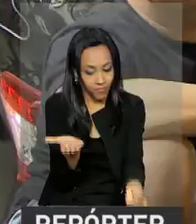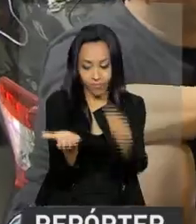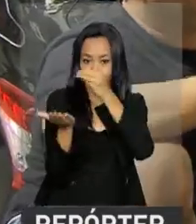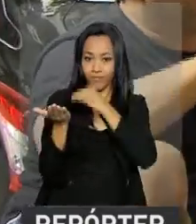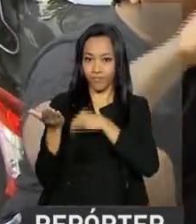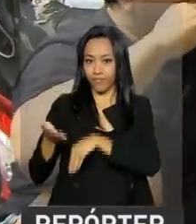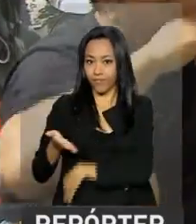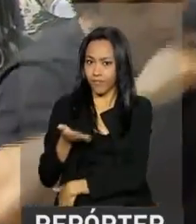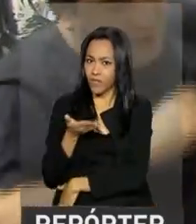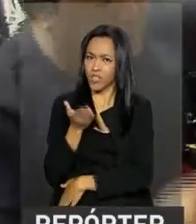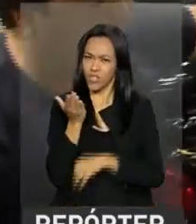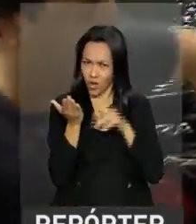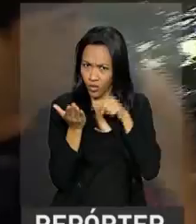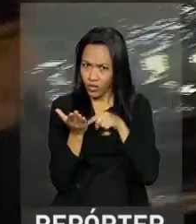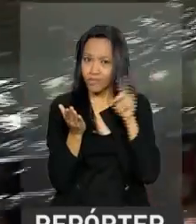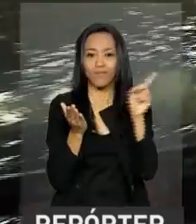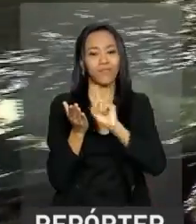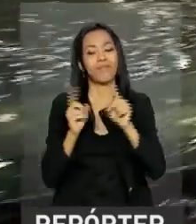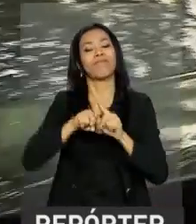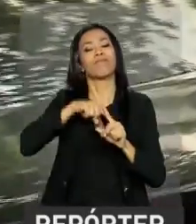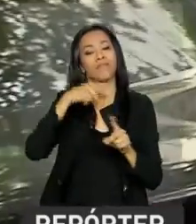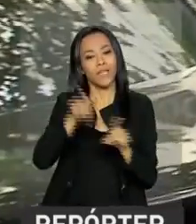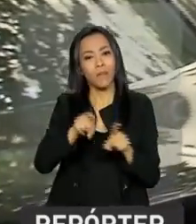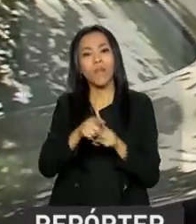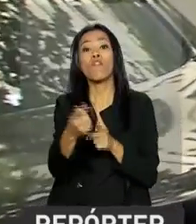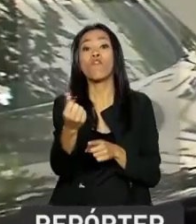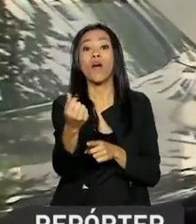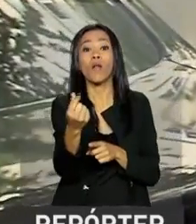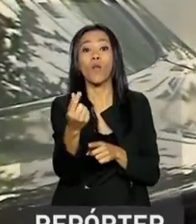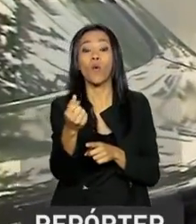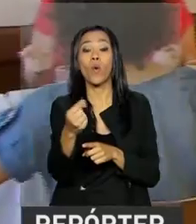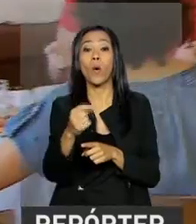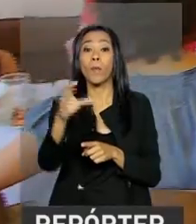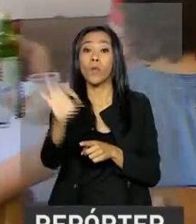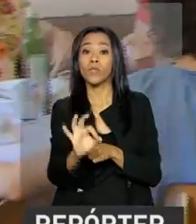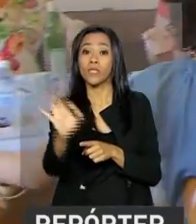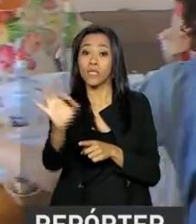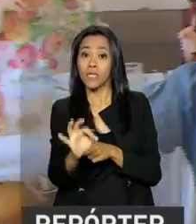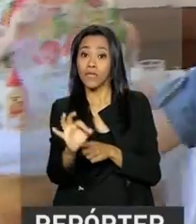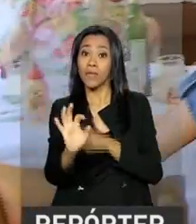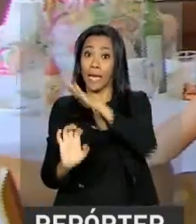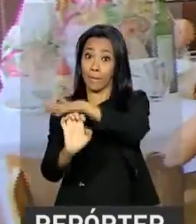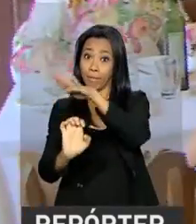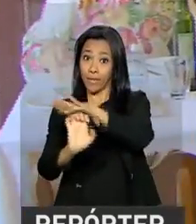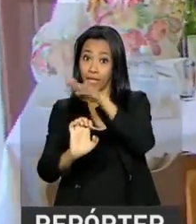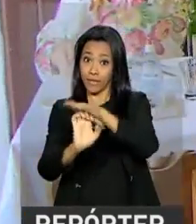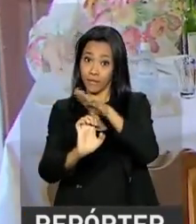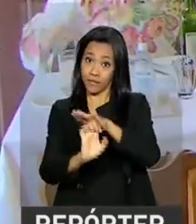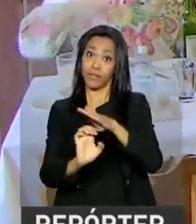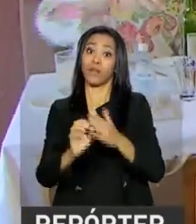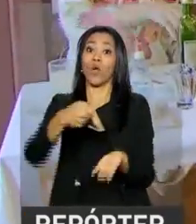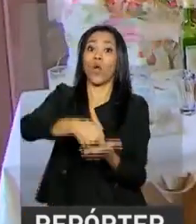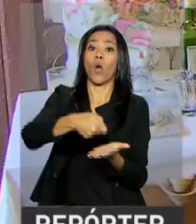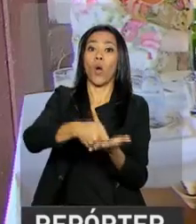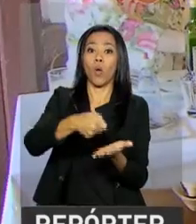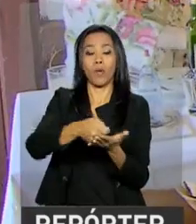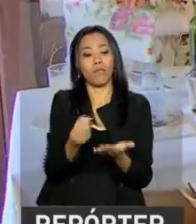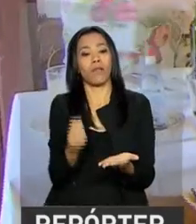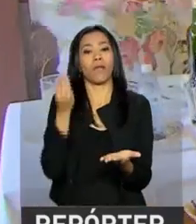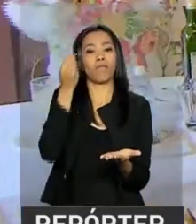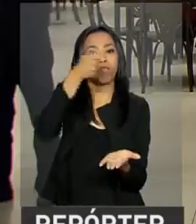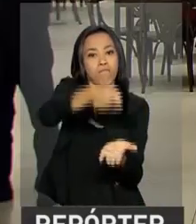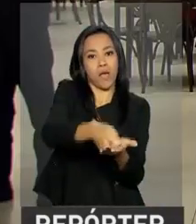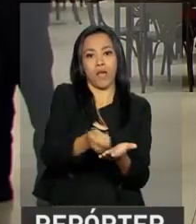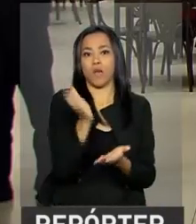pelos clientes, mas também o valor cobrado pela empresa que já é destinado aos garçons.